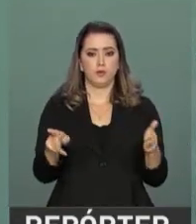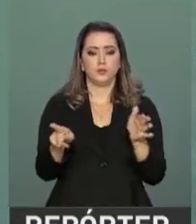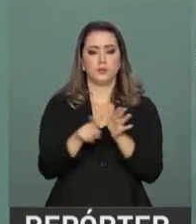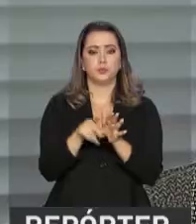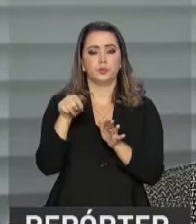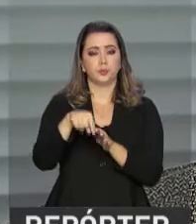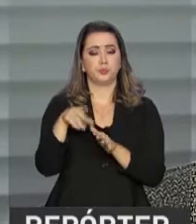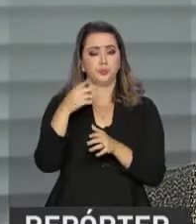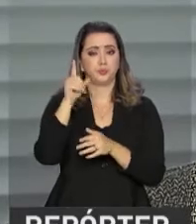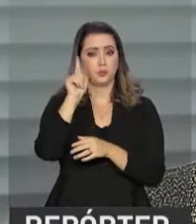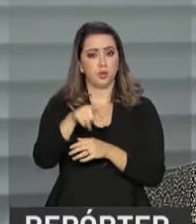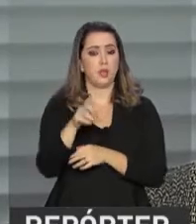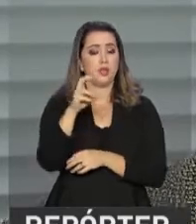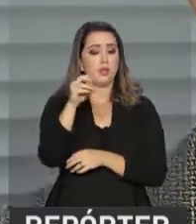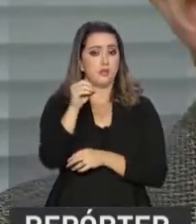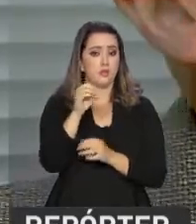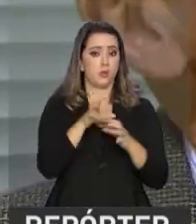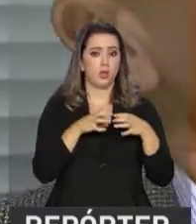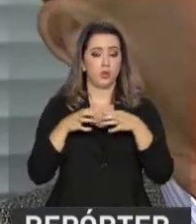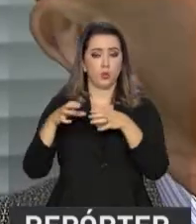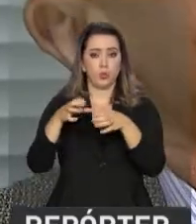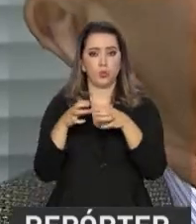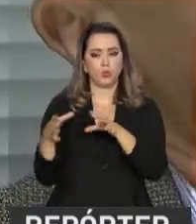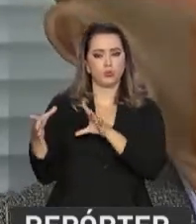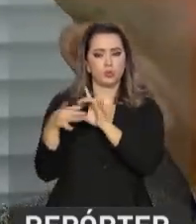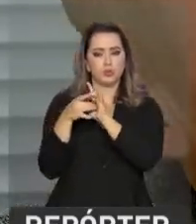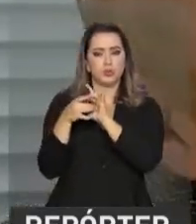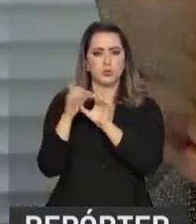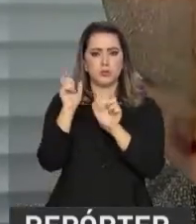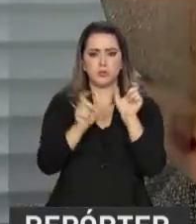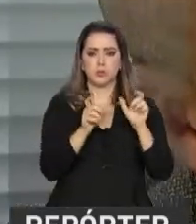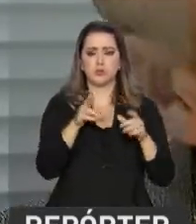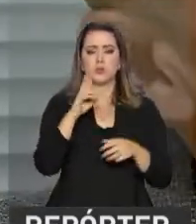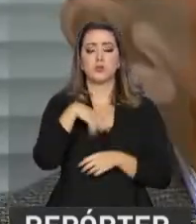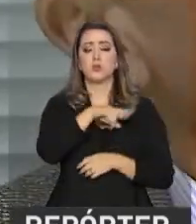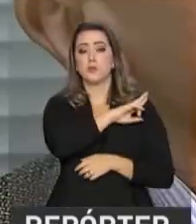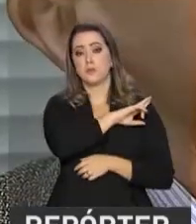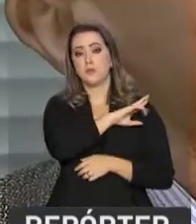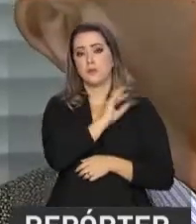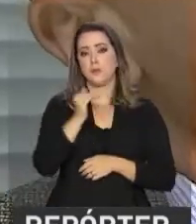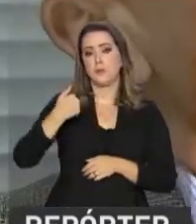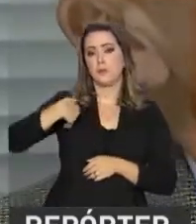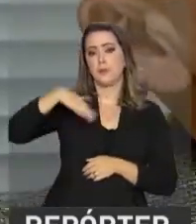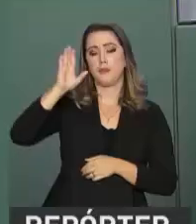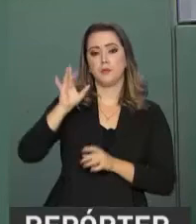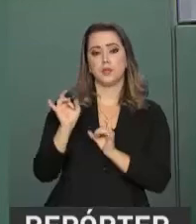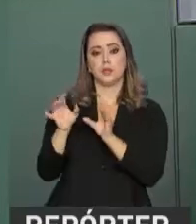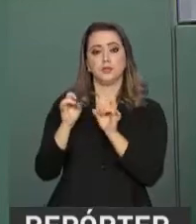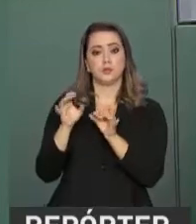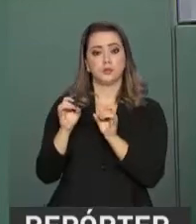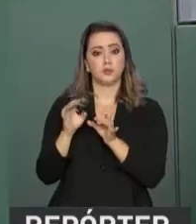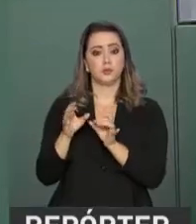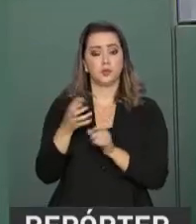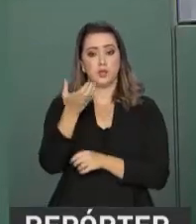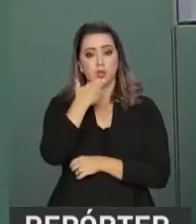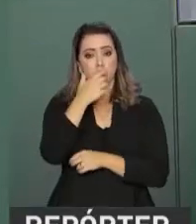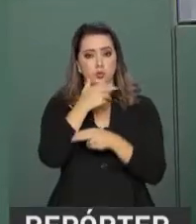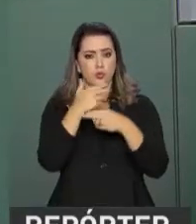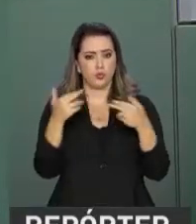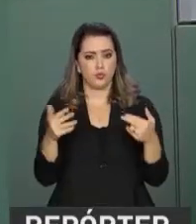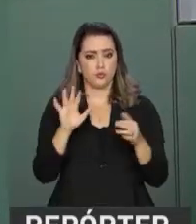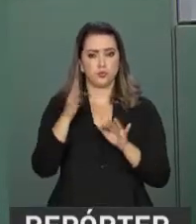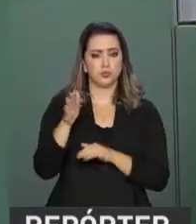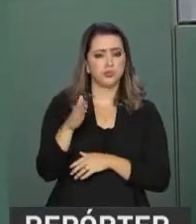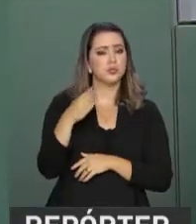derivados têm 50 associados que juntos são responsáveis pela maioria das frutas exportadas são cerca